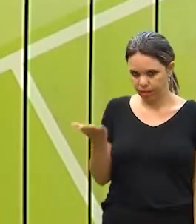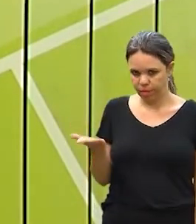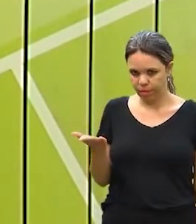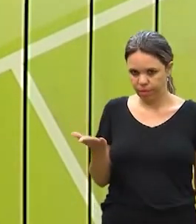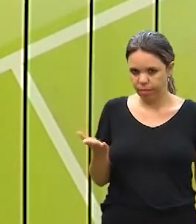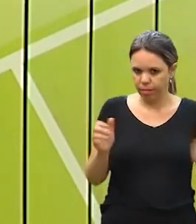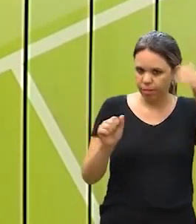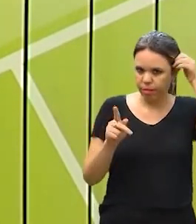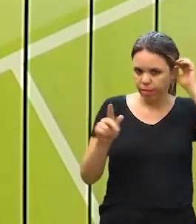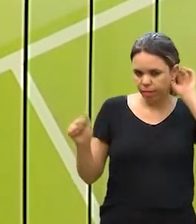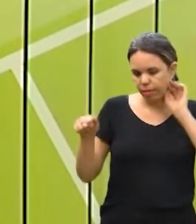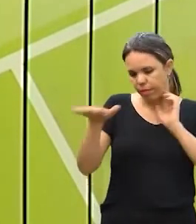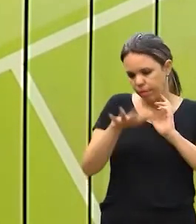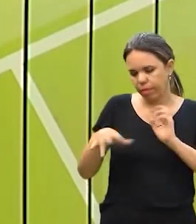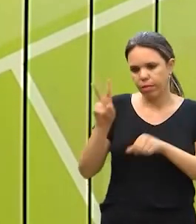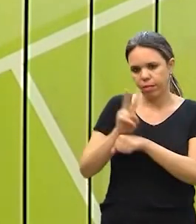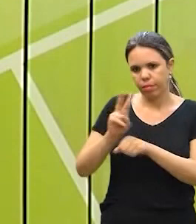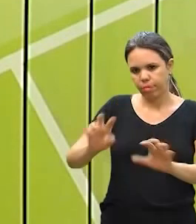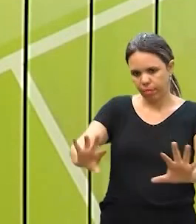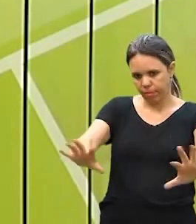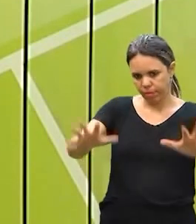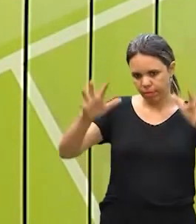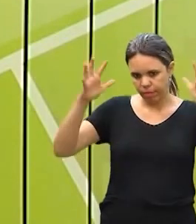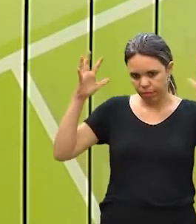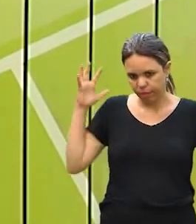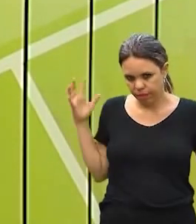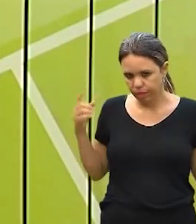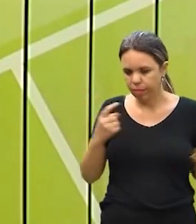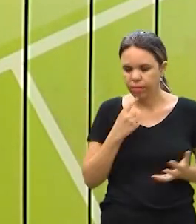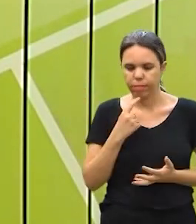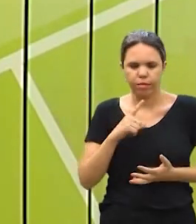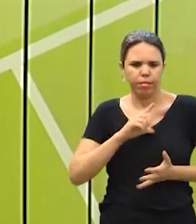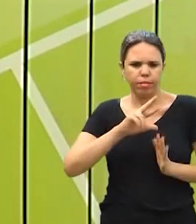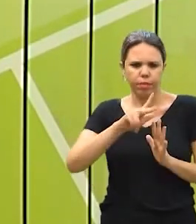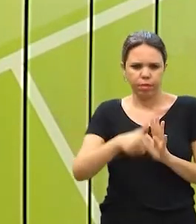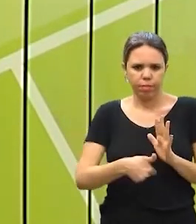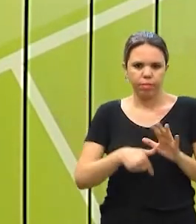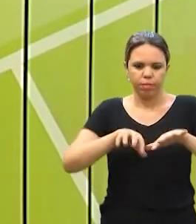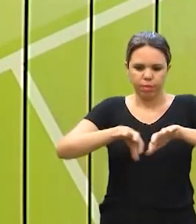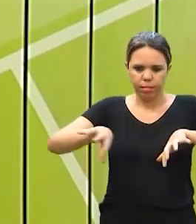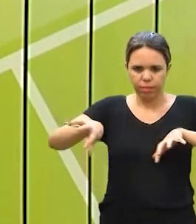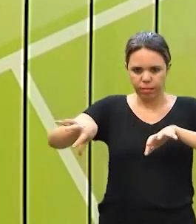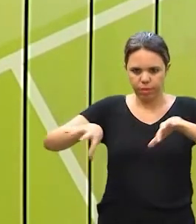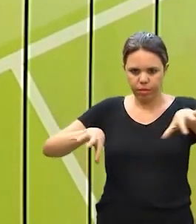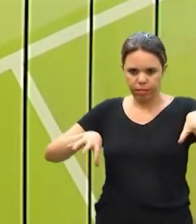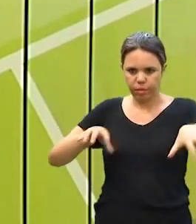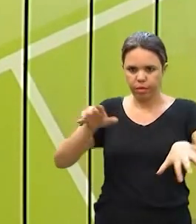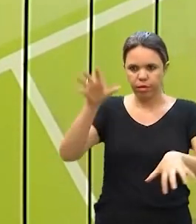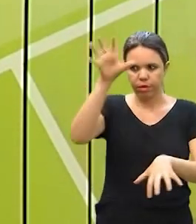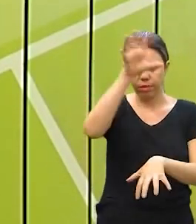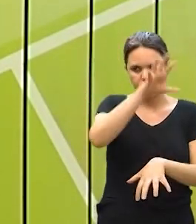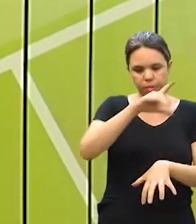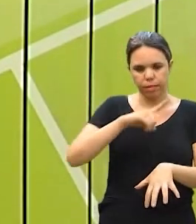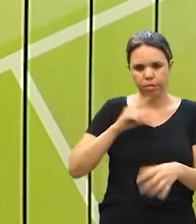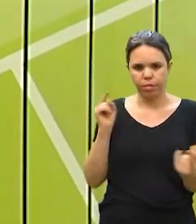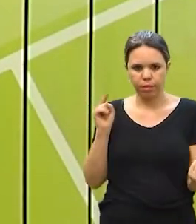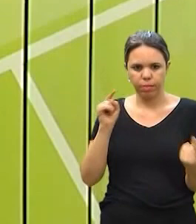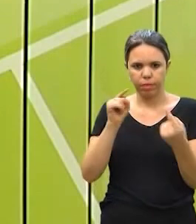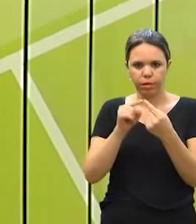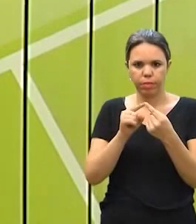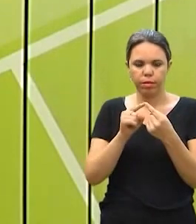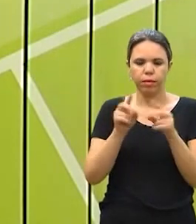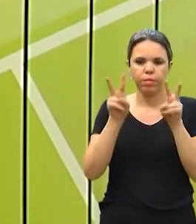APA? A APA é a Área de Proteção Ambiental de Campinas, que tem várias subdivisões geográficas e tem como